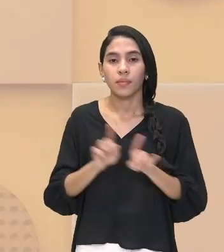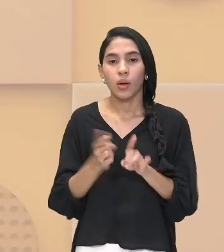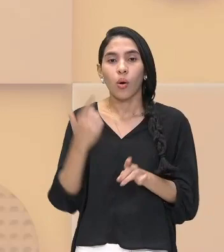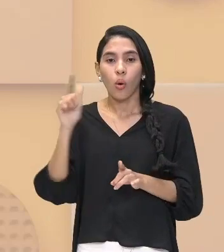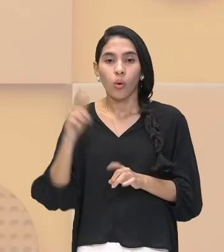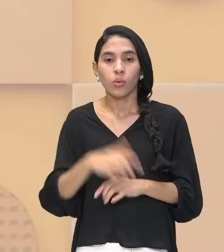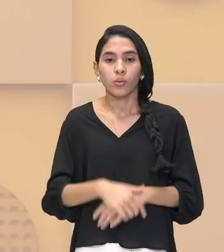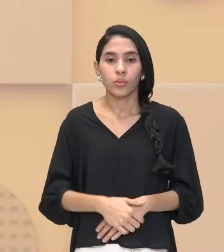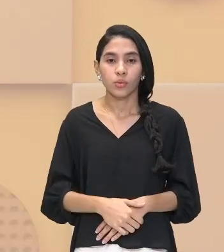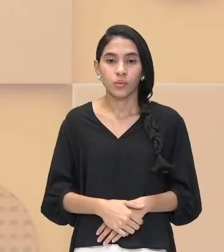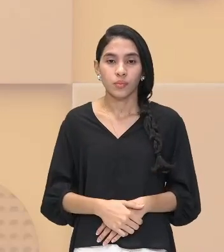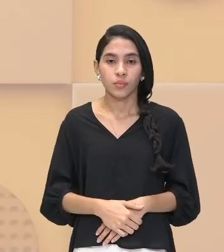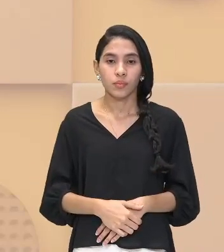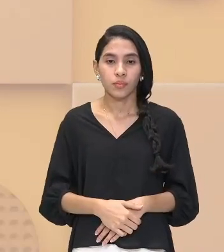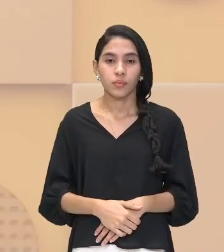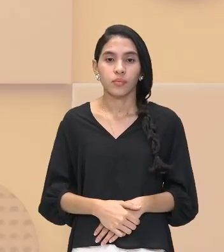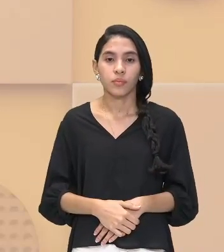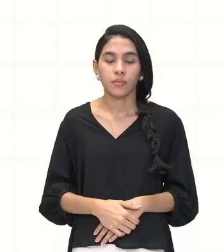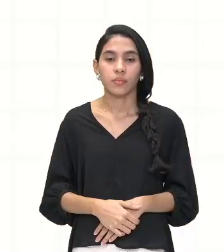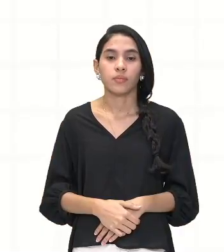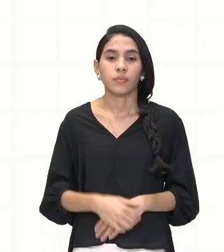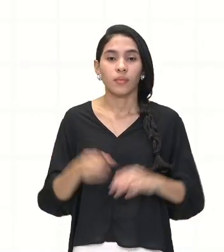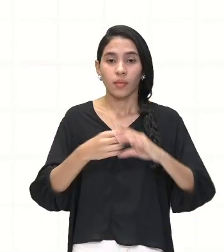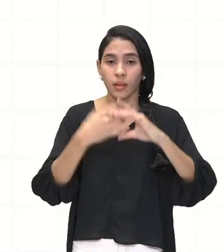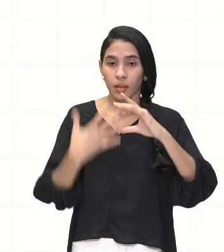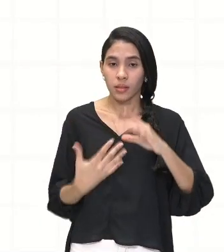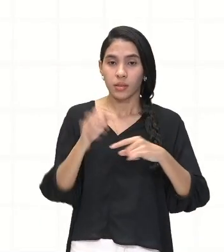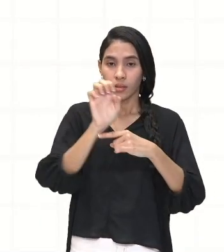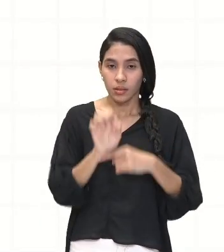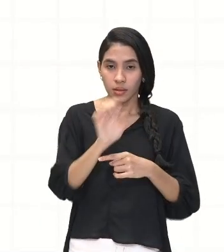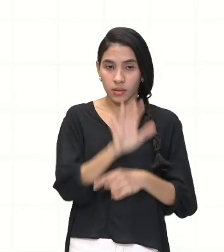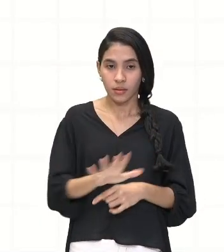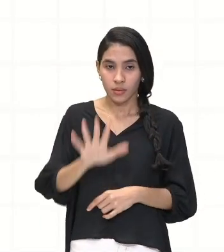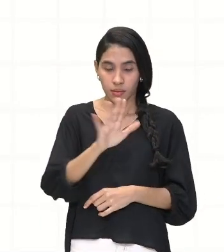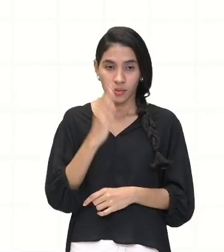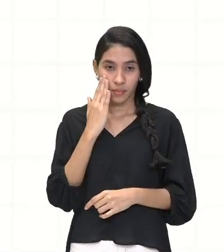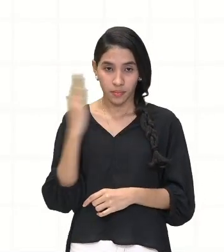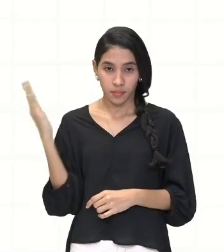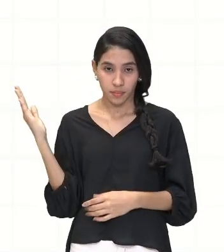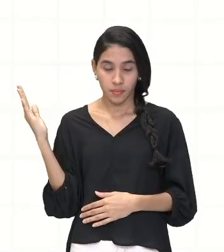movimentos. Vamos observar as características dos estados nacionais.